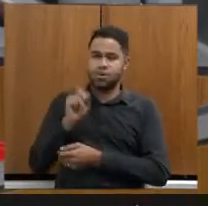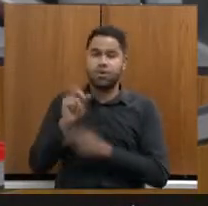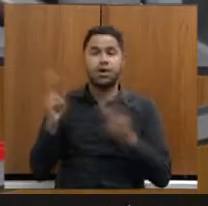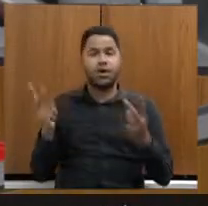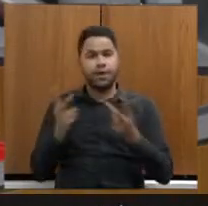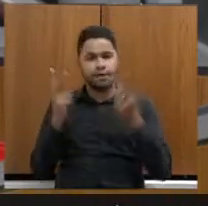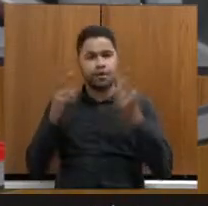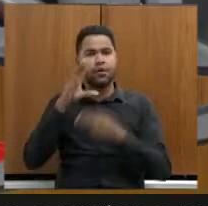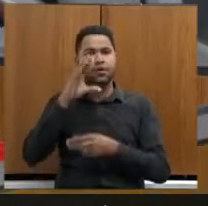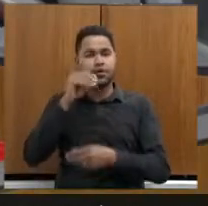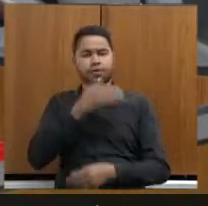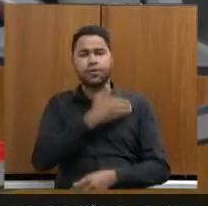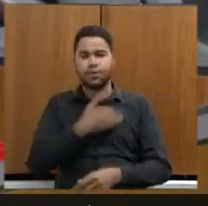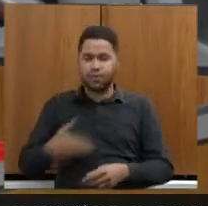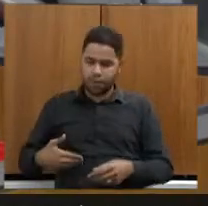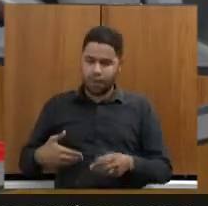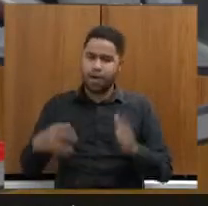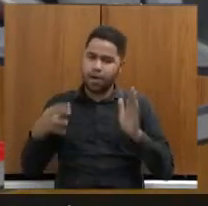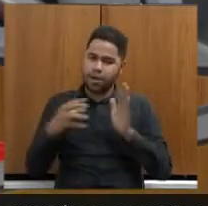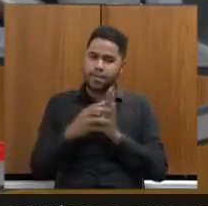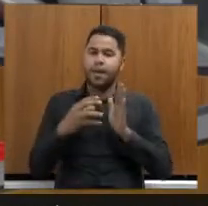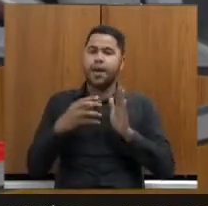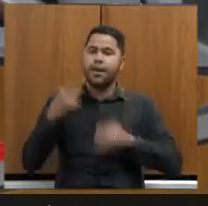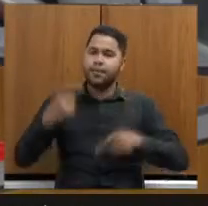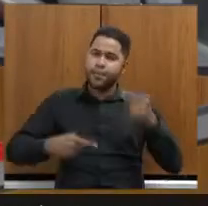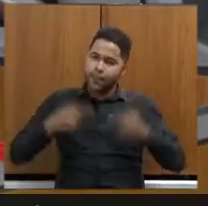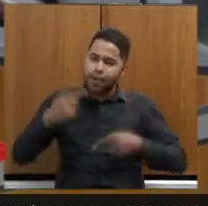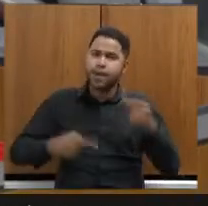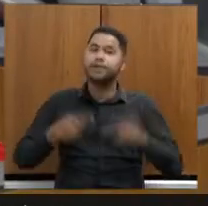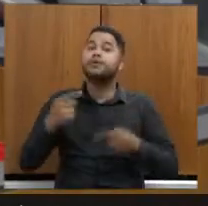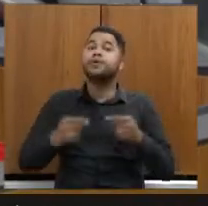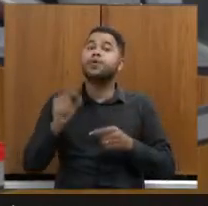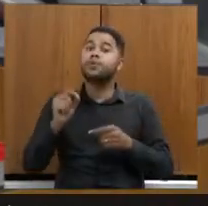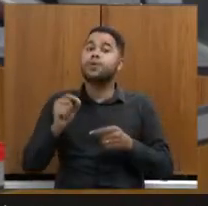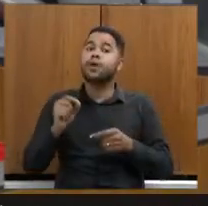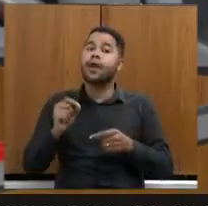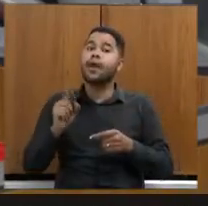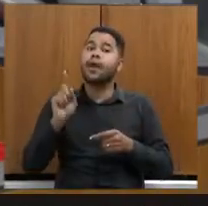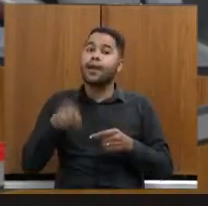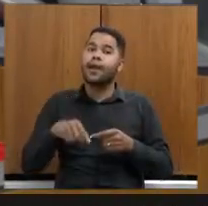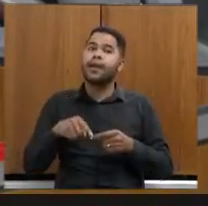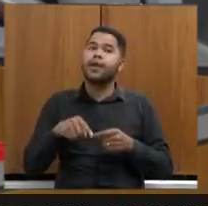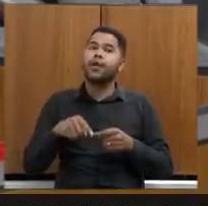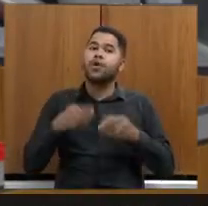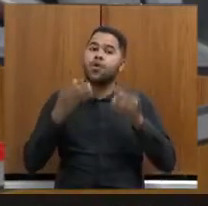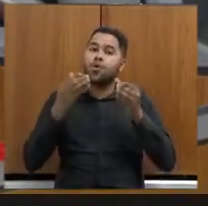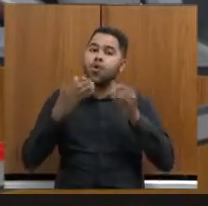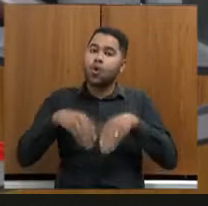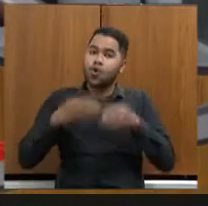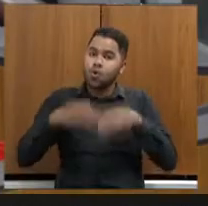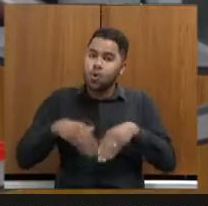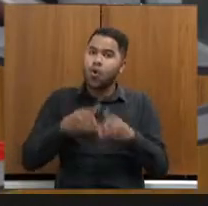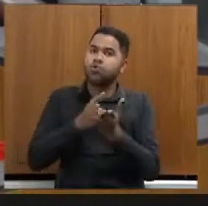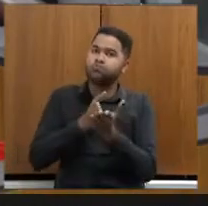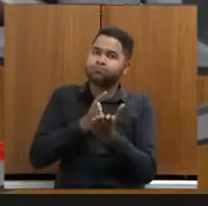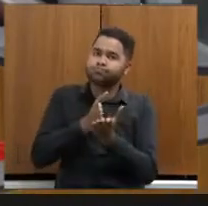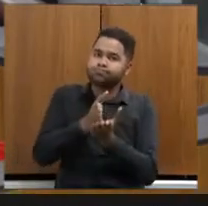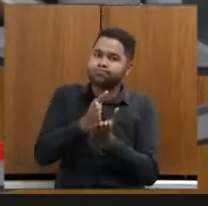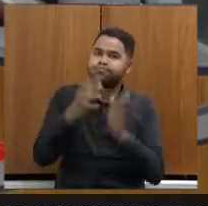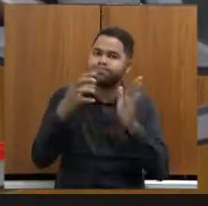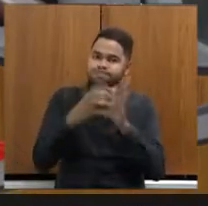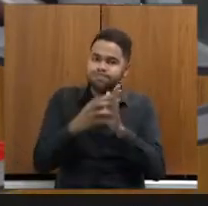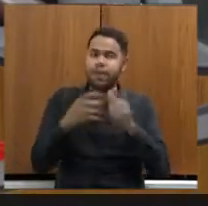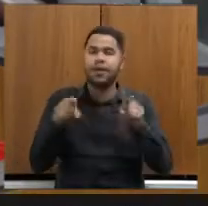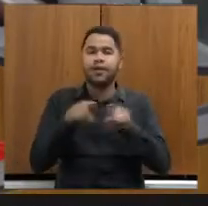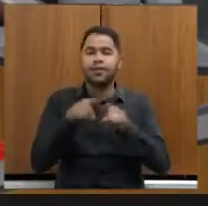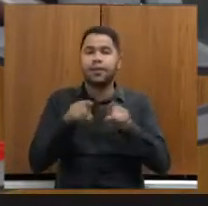dos Servidores Públicos se faz com políticas efetivas né concursos públicos permanentes negociação coletiva